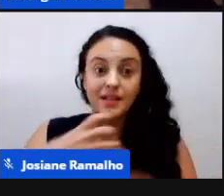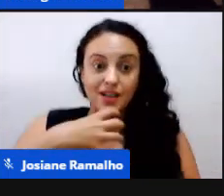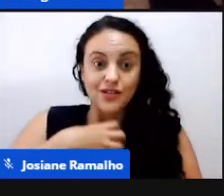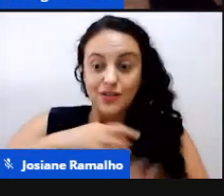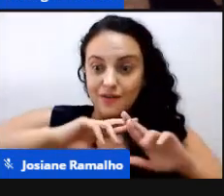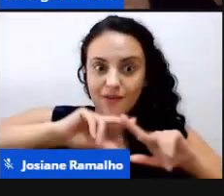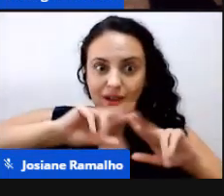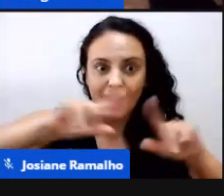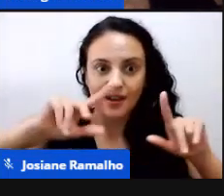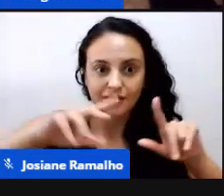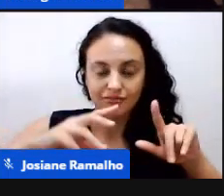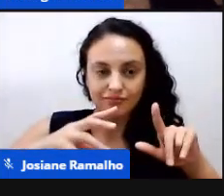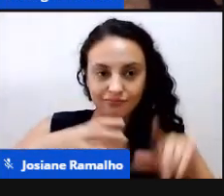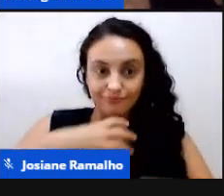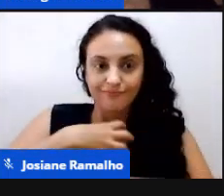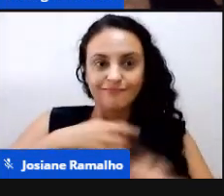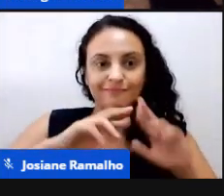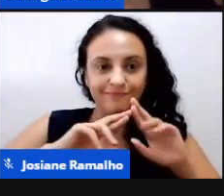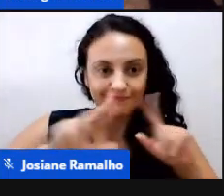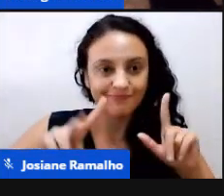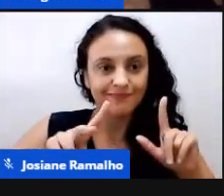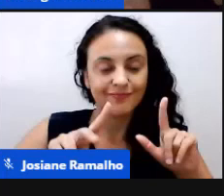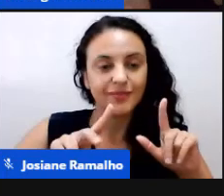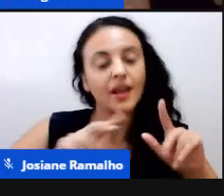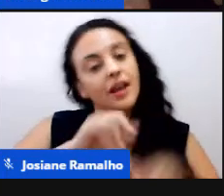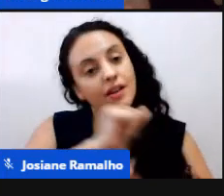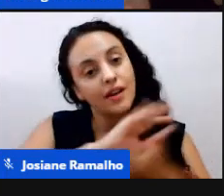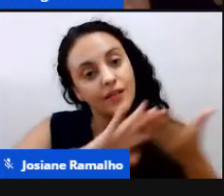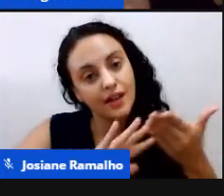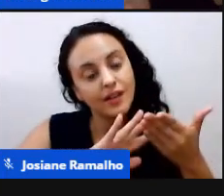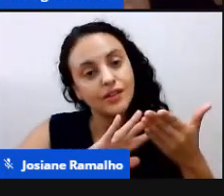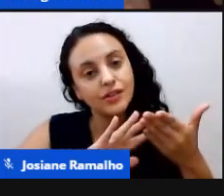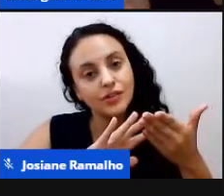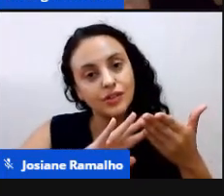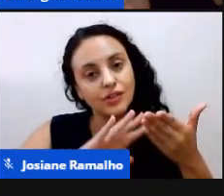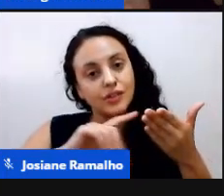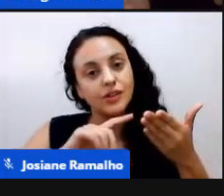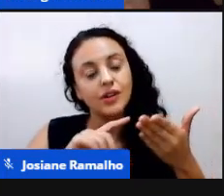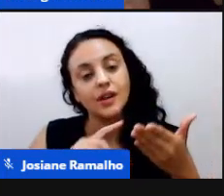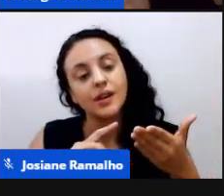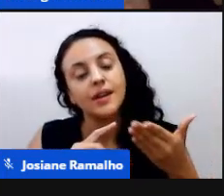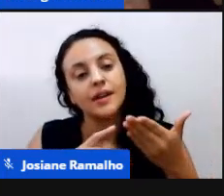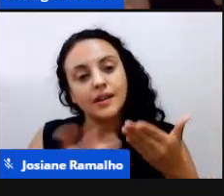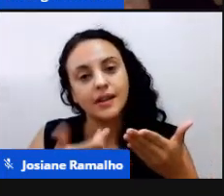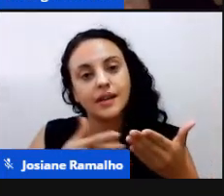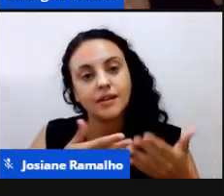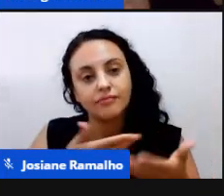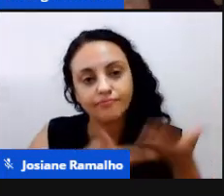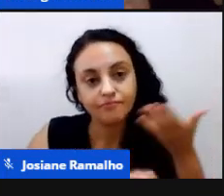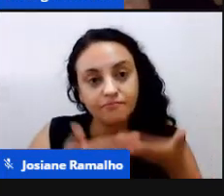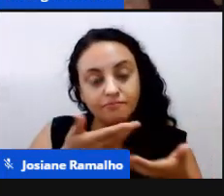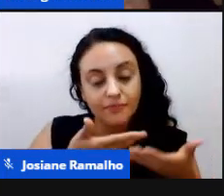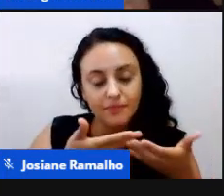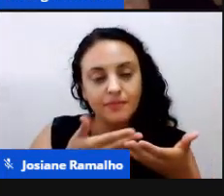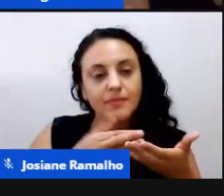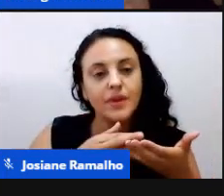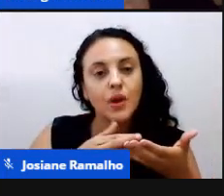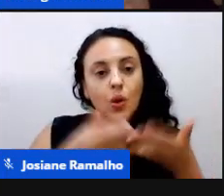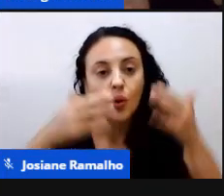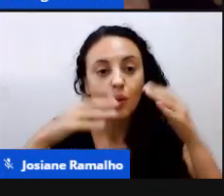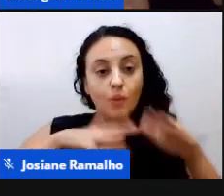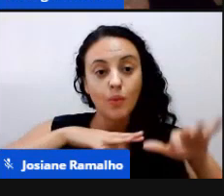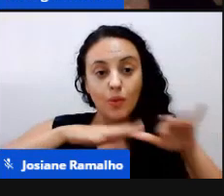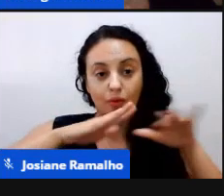emoções. Ou seja, é uma atividade que engloba de diversas maneiras o movimento do corpo.